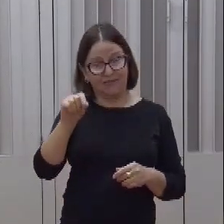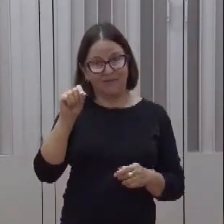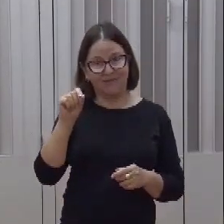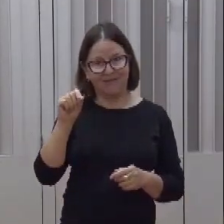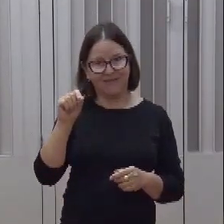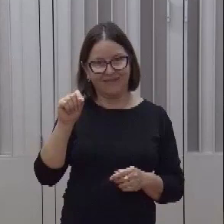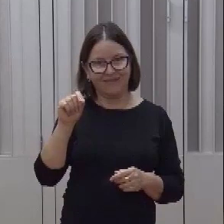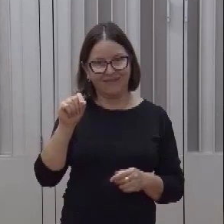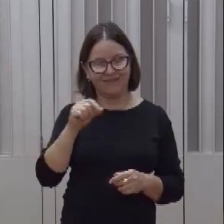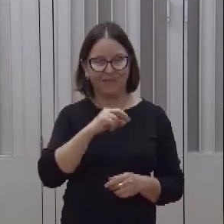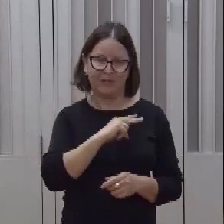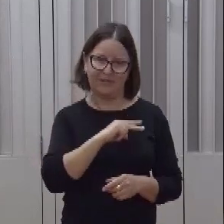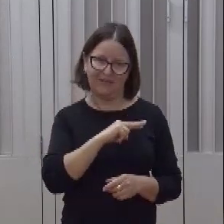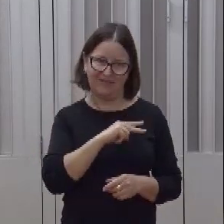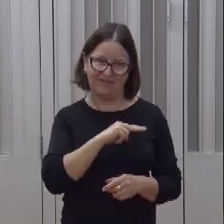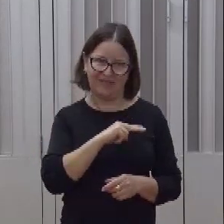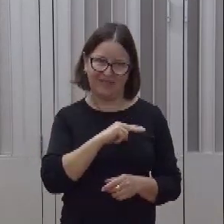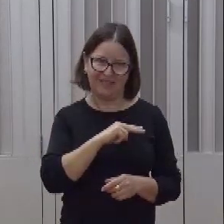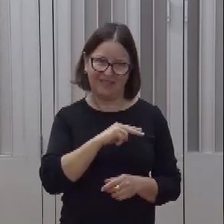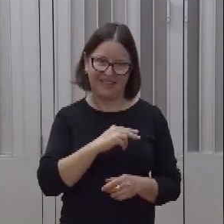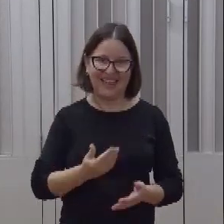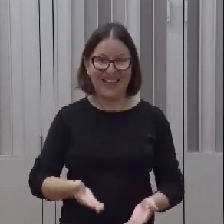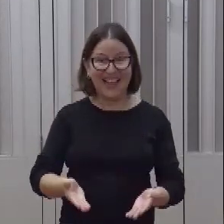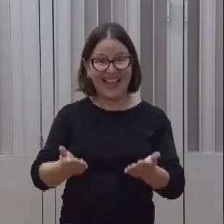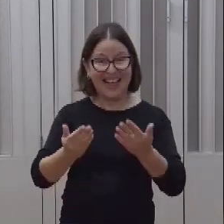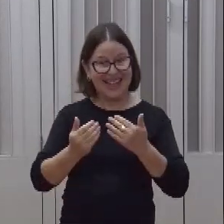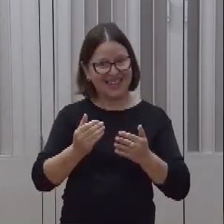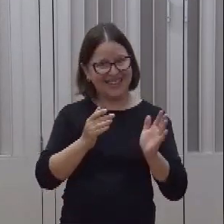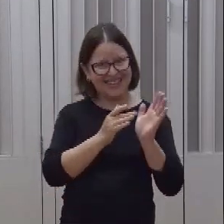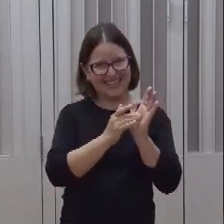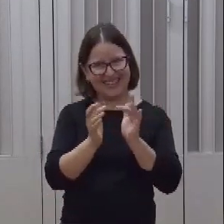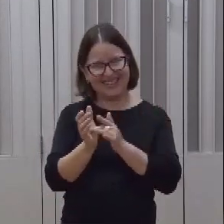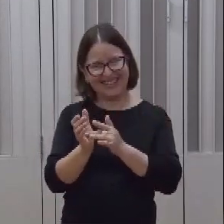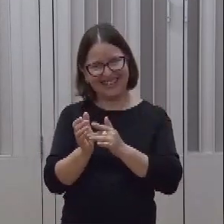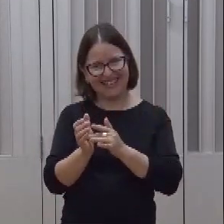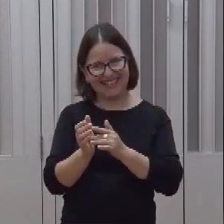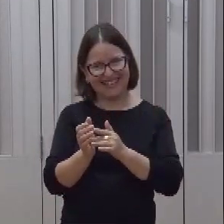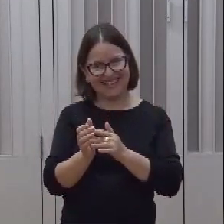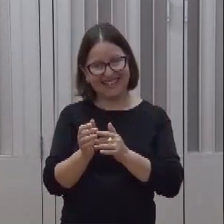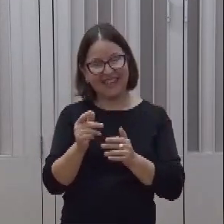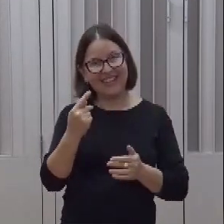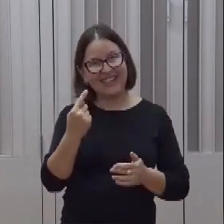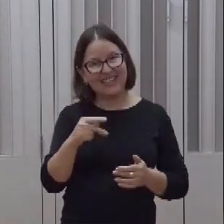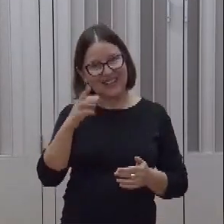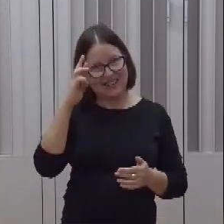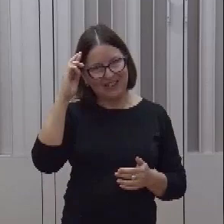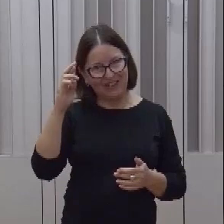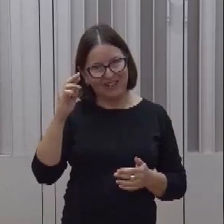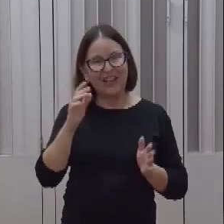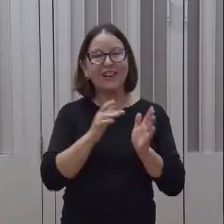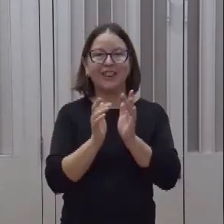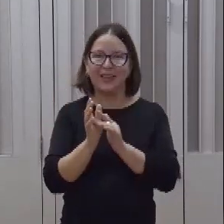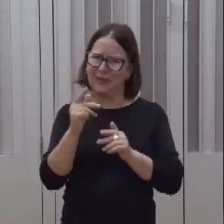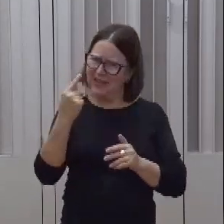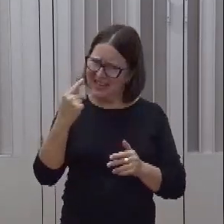decisão pessoal de receber a Jesus como seu Senhor. Jesus é o seu Senhor.